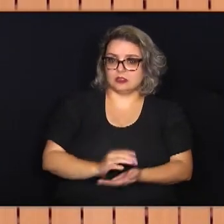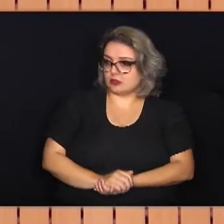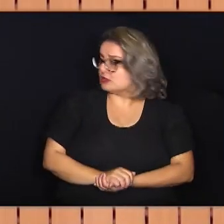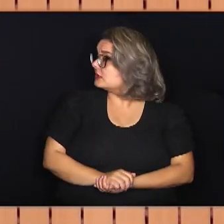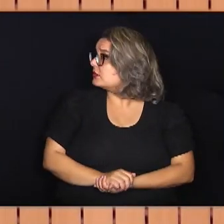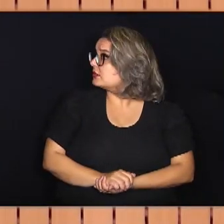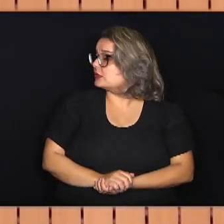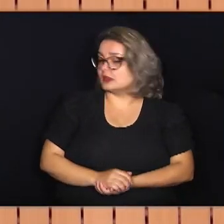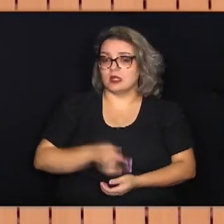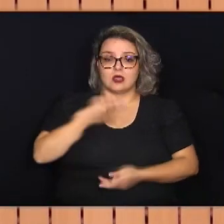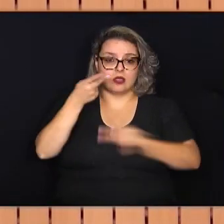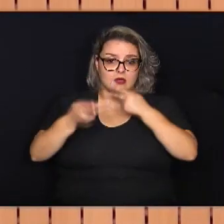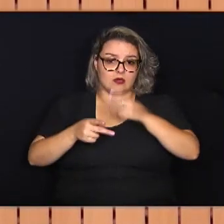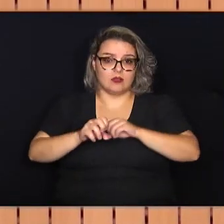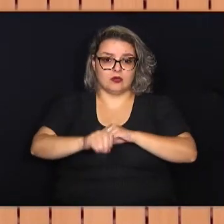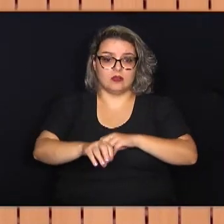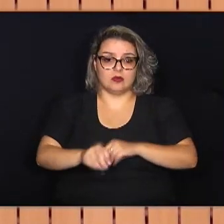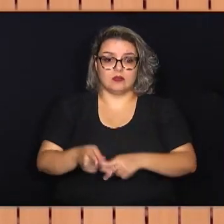tenho que